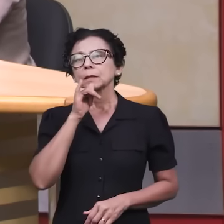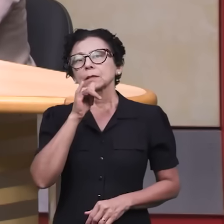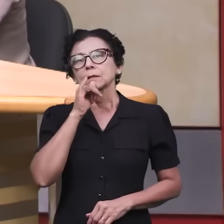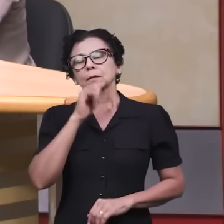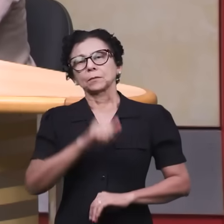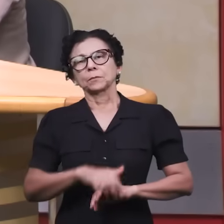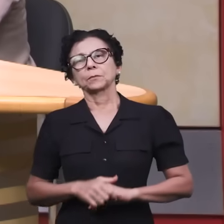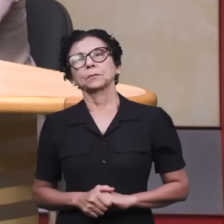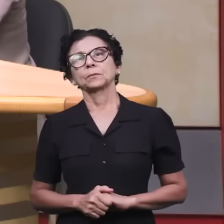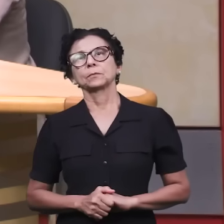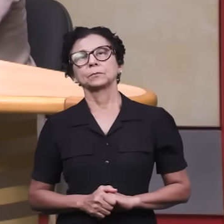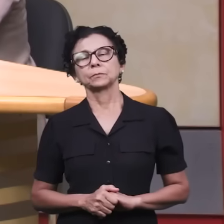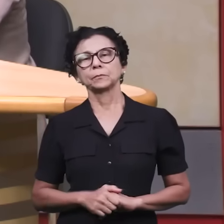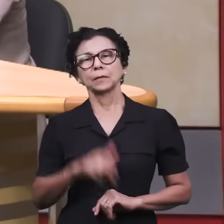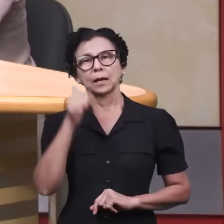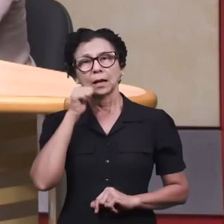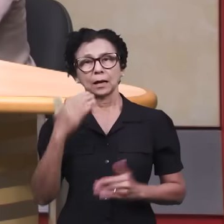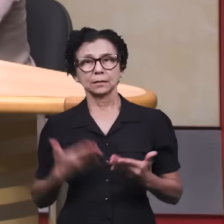um trabalho